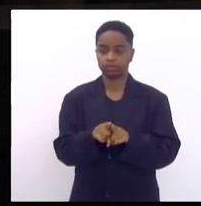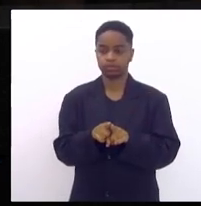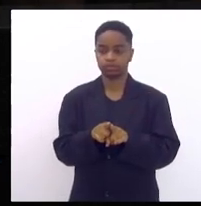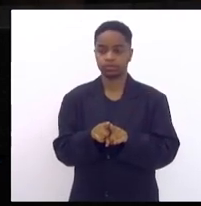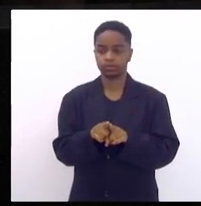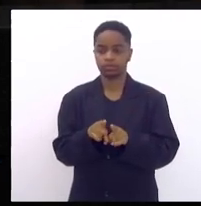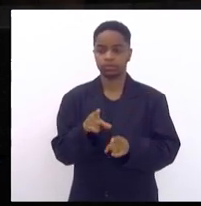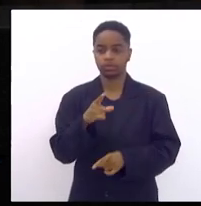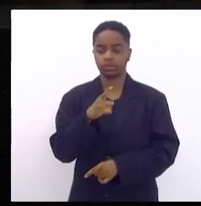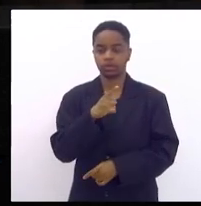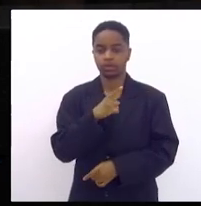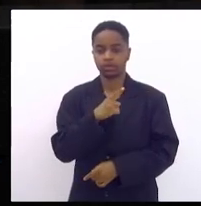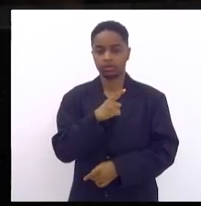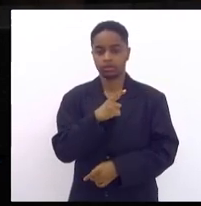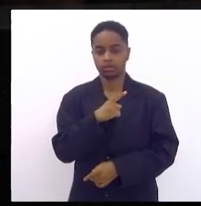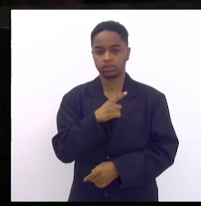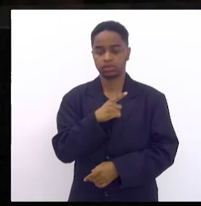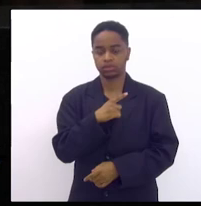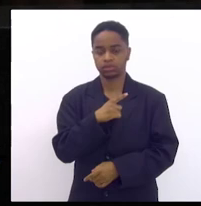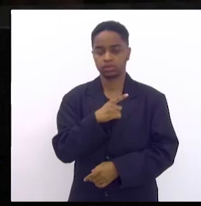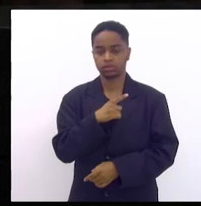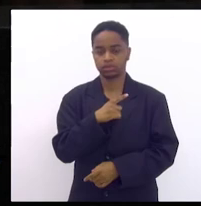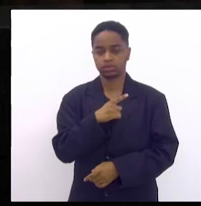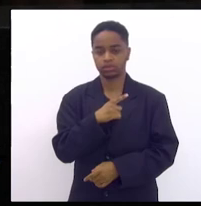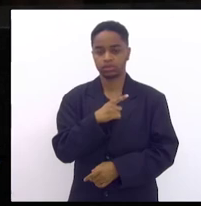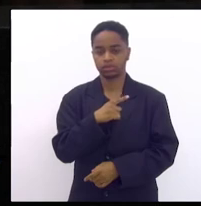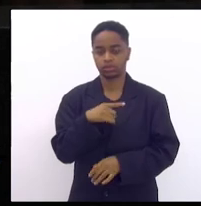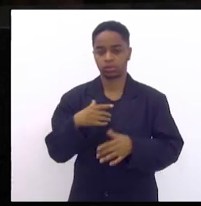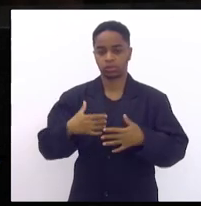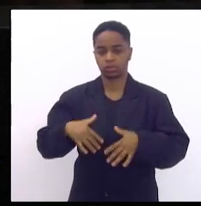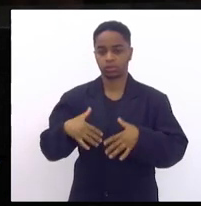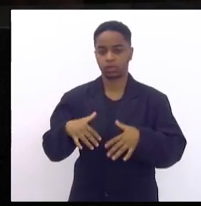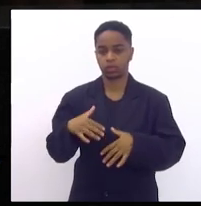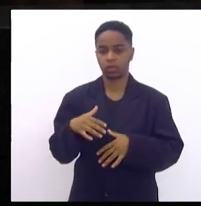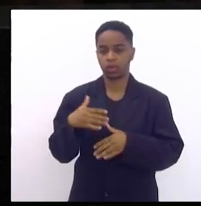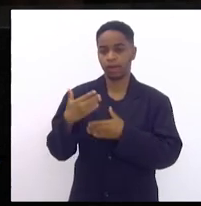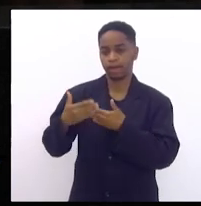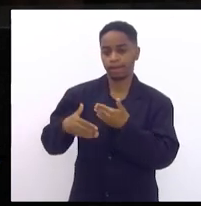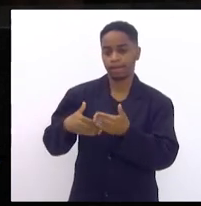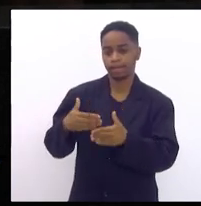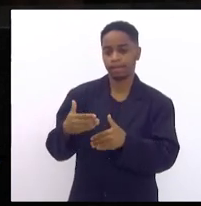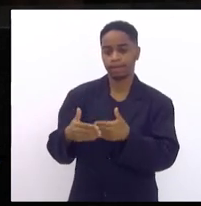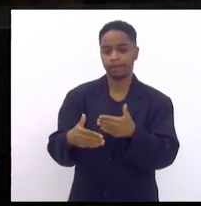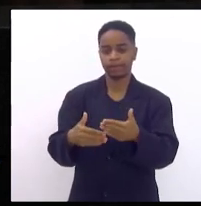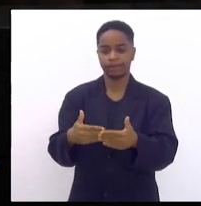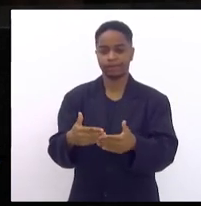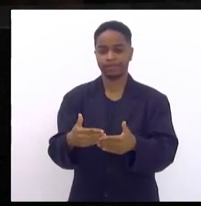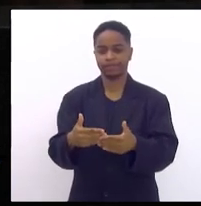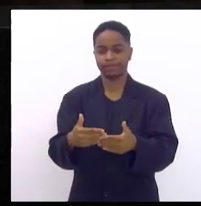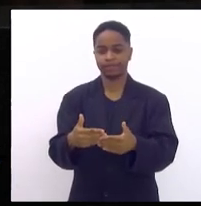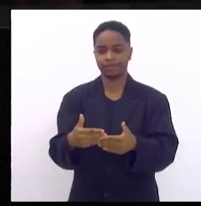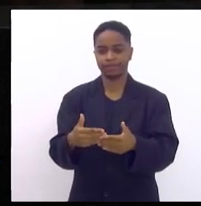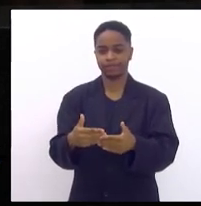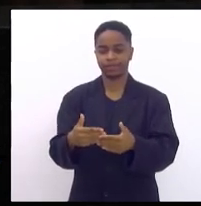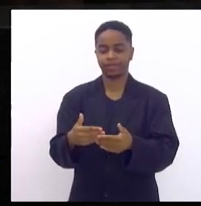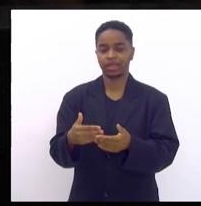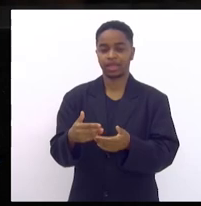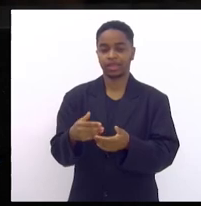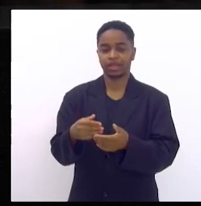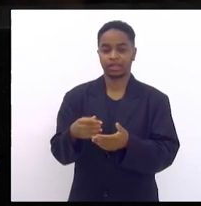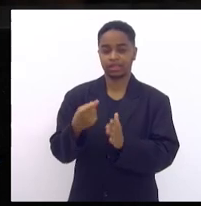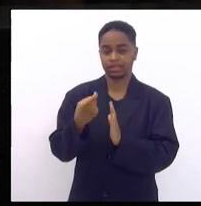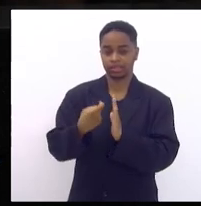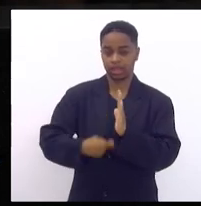o famigerado processo que o tributo é cobrado na